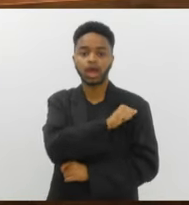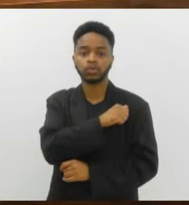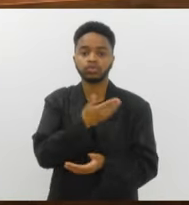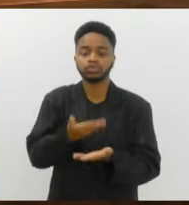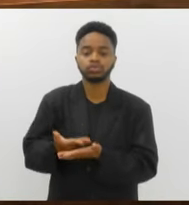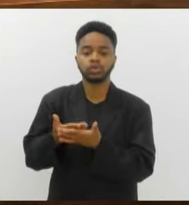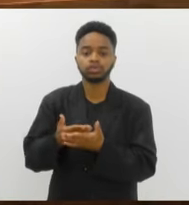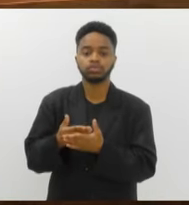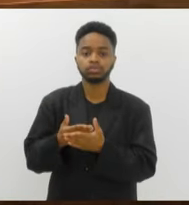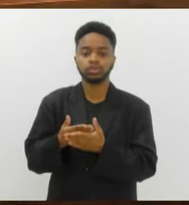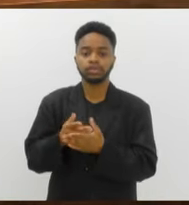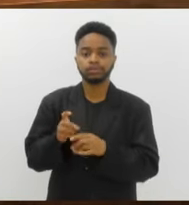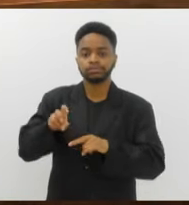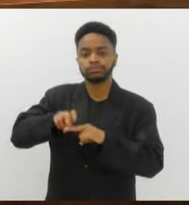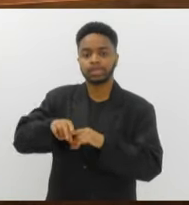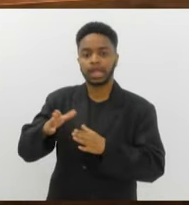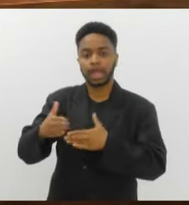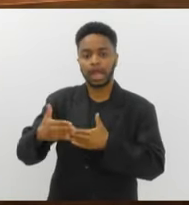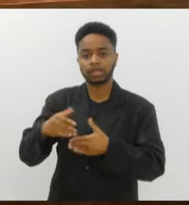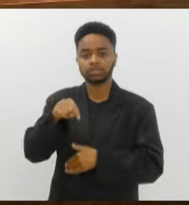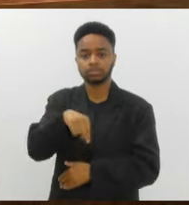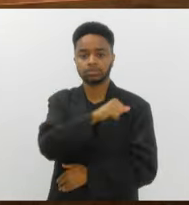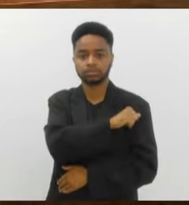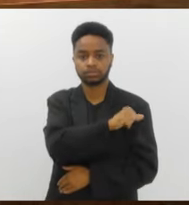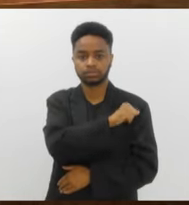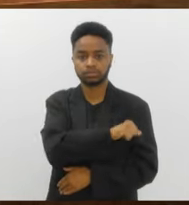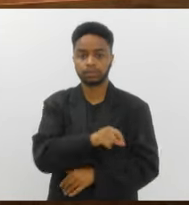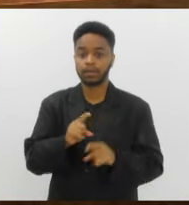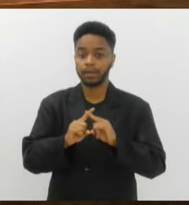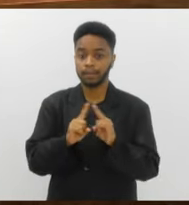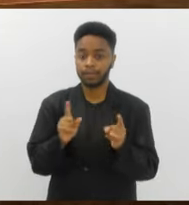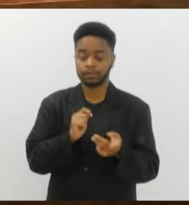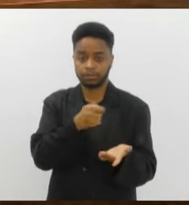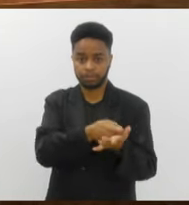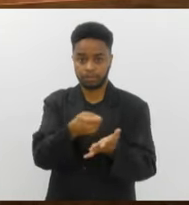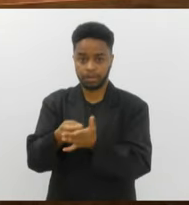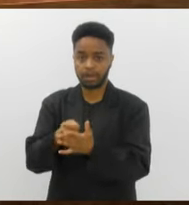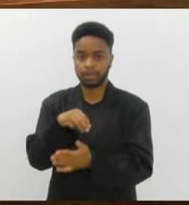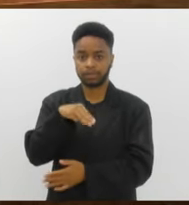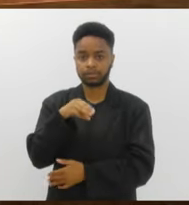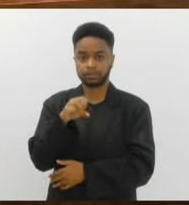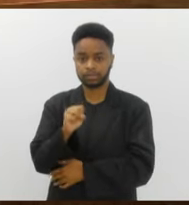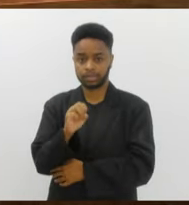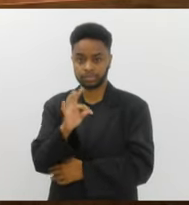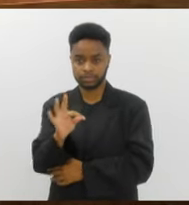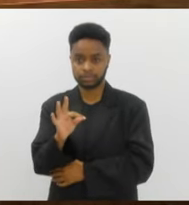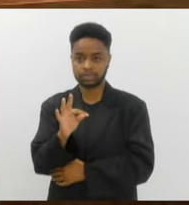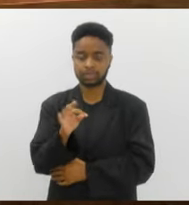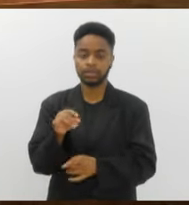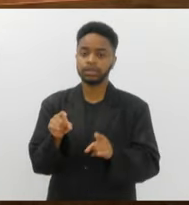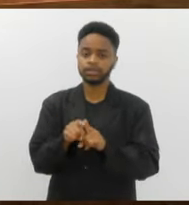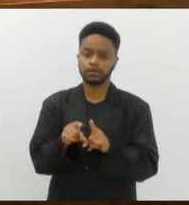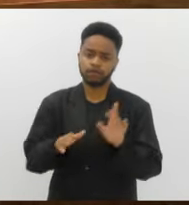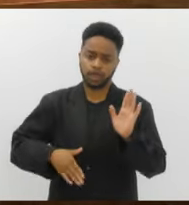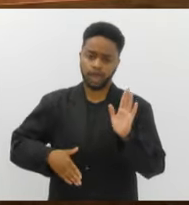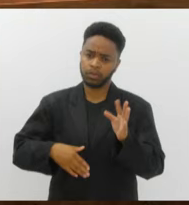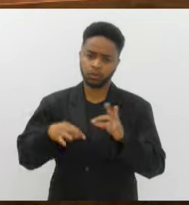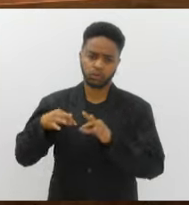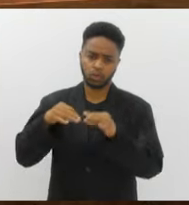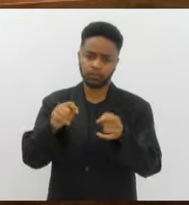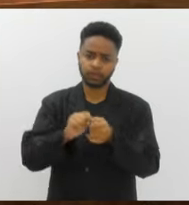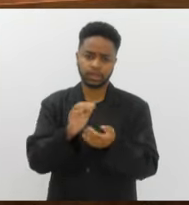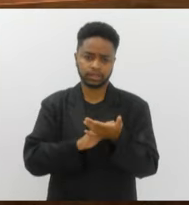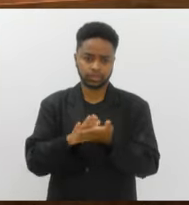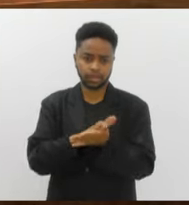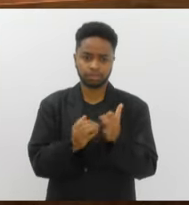caixote na cidade do Rio de Janeiro. Mas eles financiam o MST, o MST, esses vagabundos todos que não fazem nada,